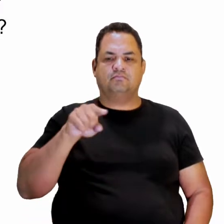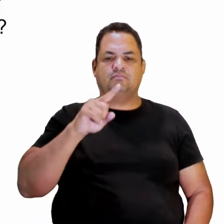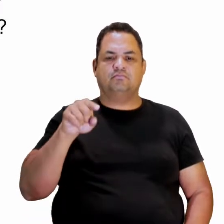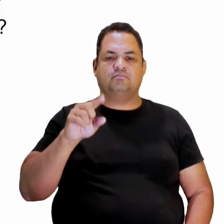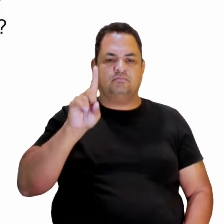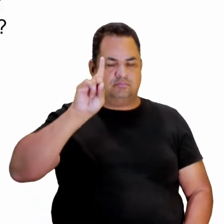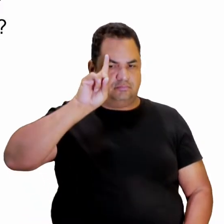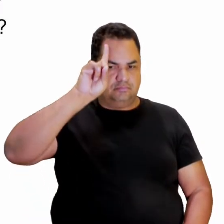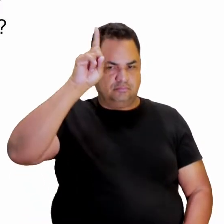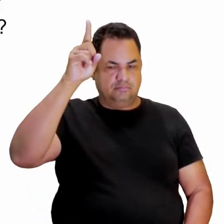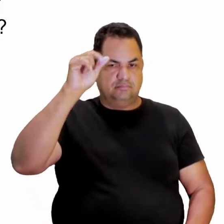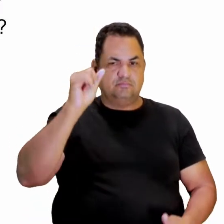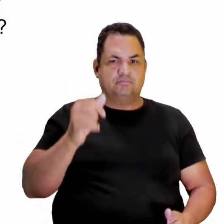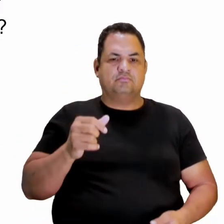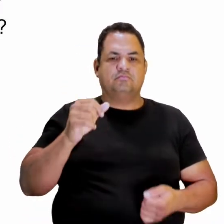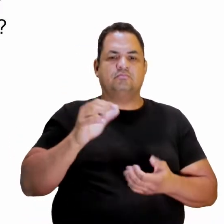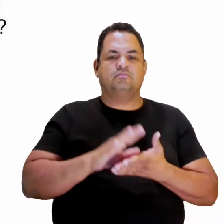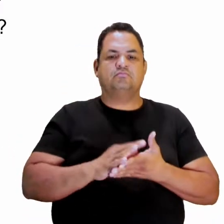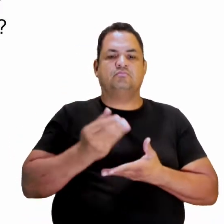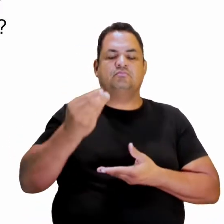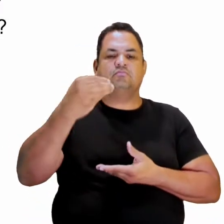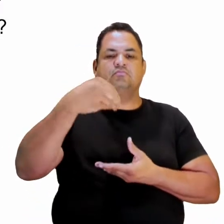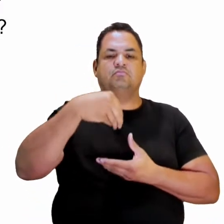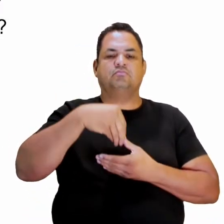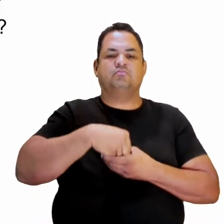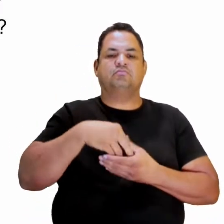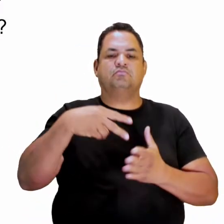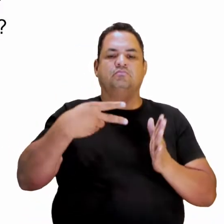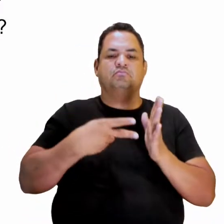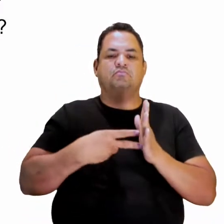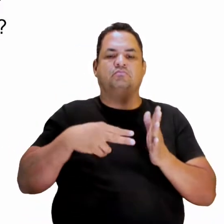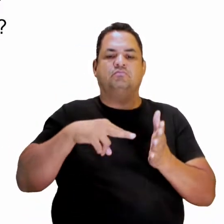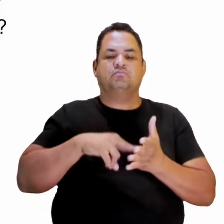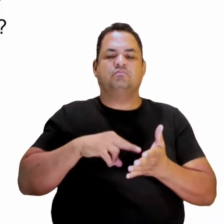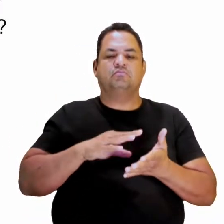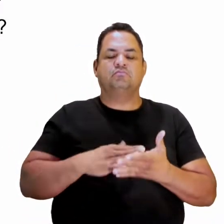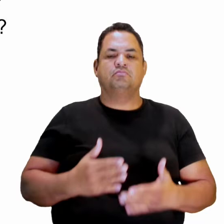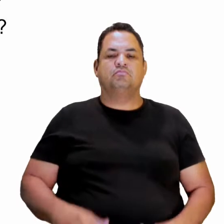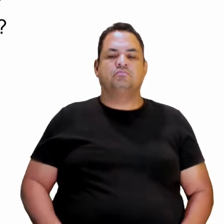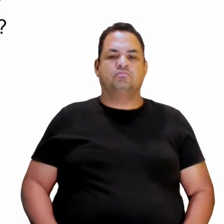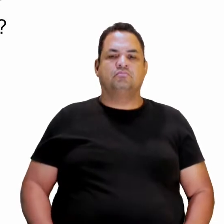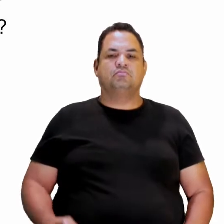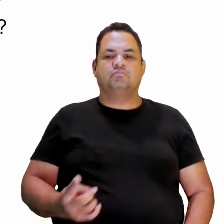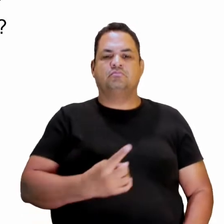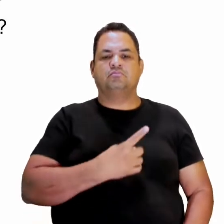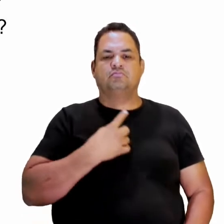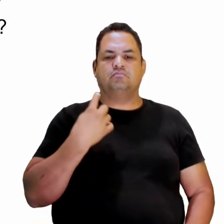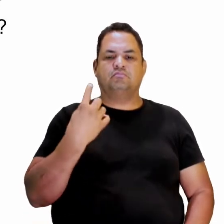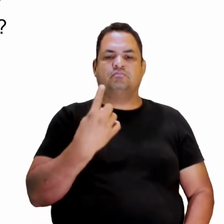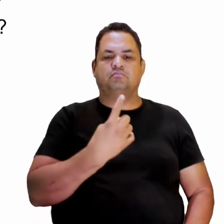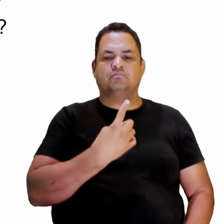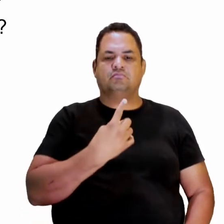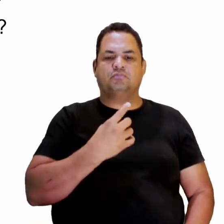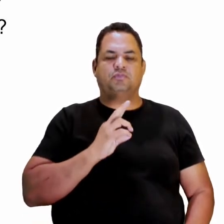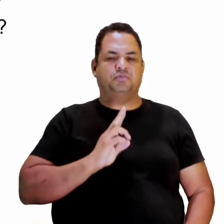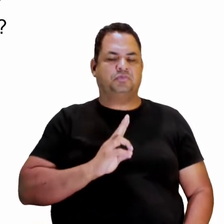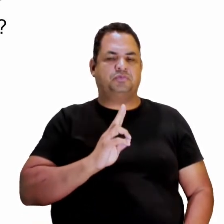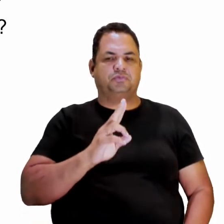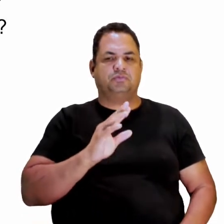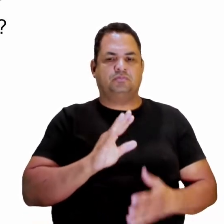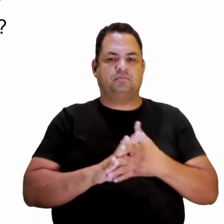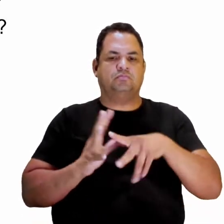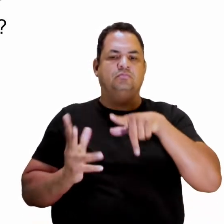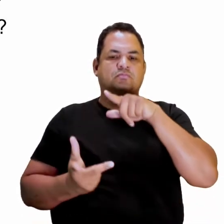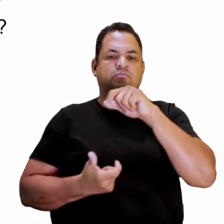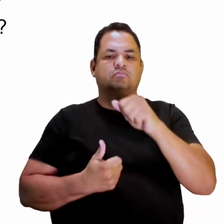a ideia que faz sentido de acordo com o que a gente acabou de ler. Então, dizer que nós não estamos conservando o planeta